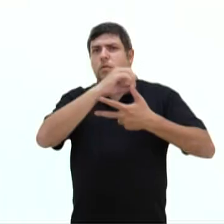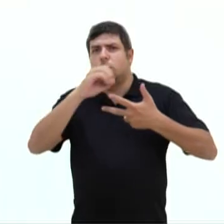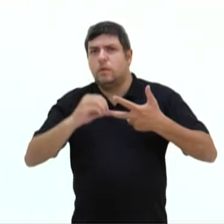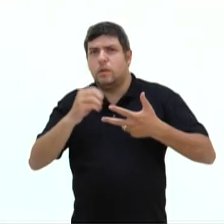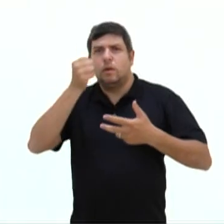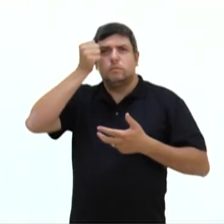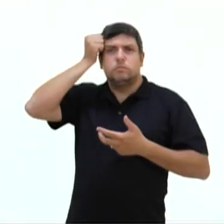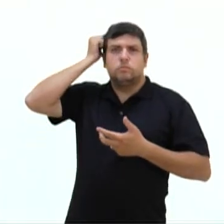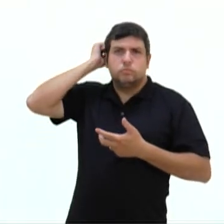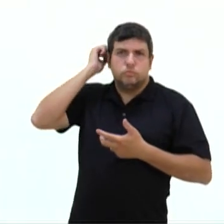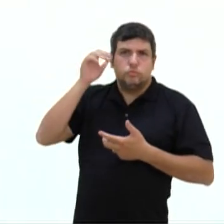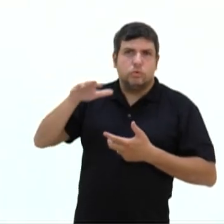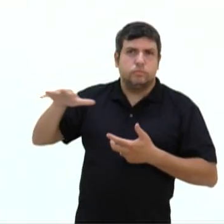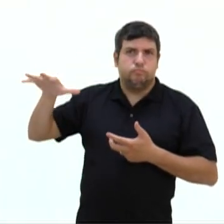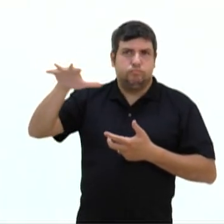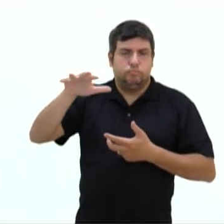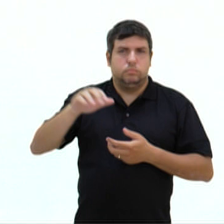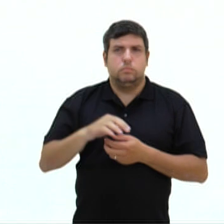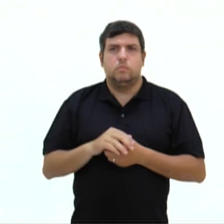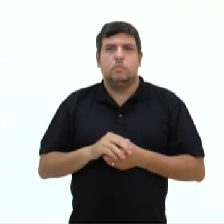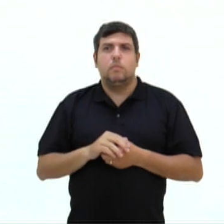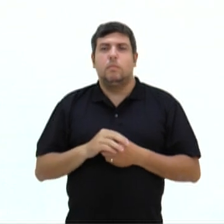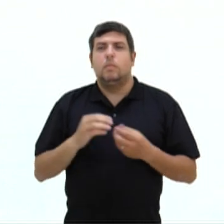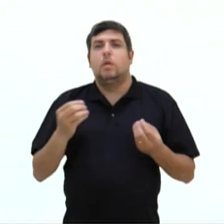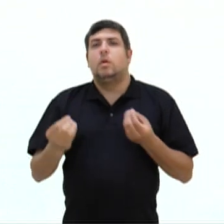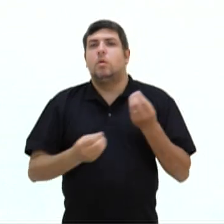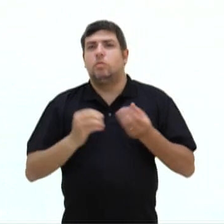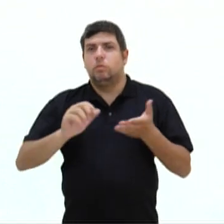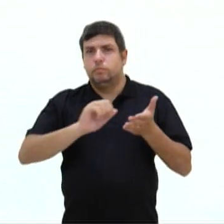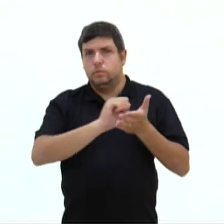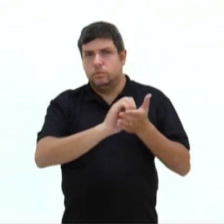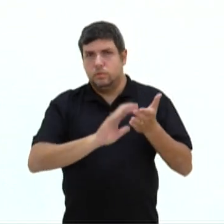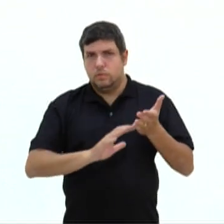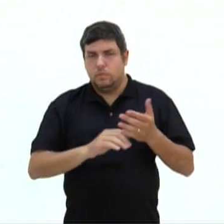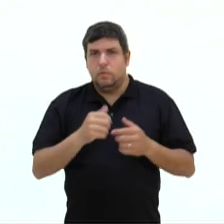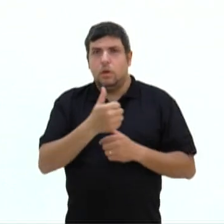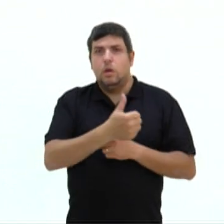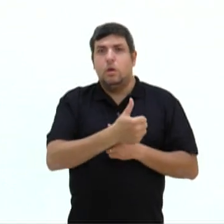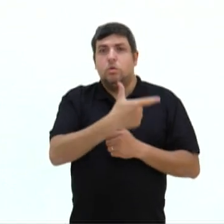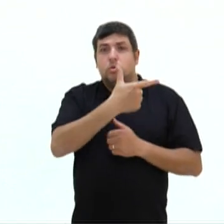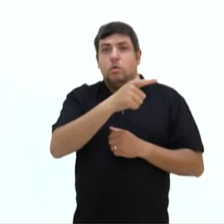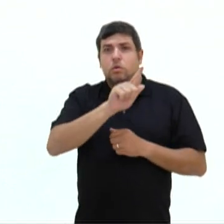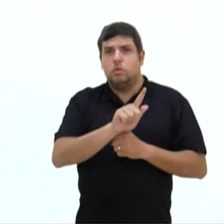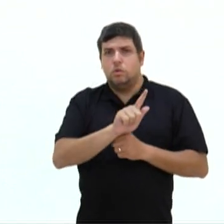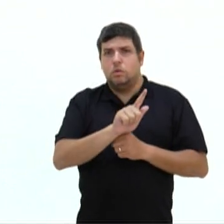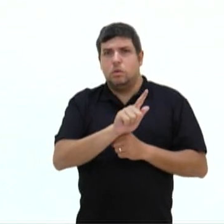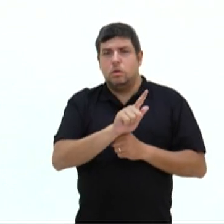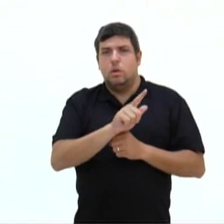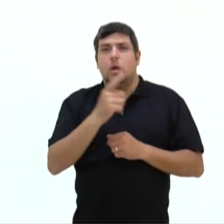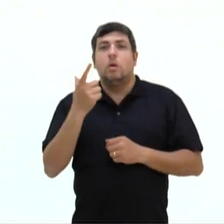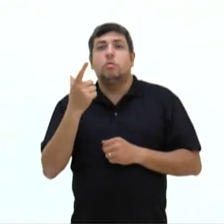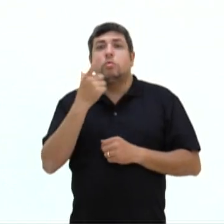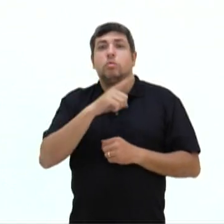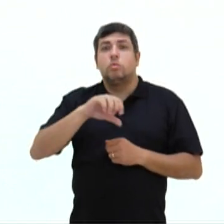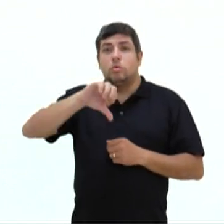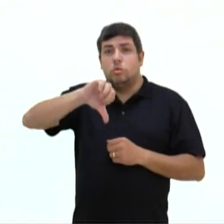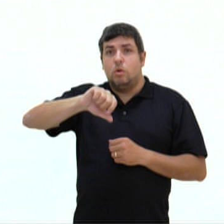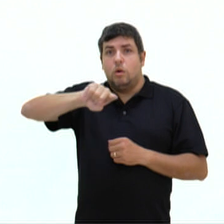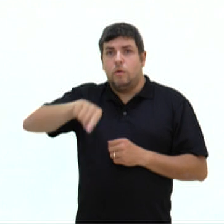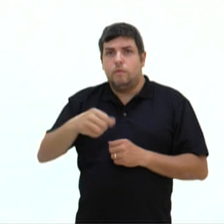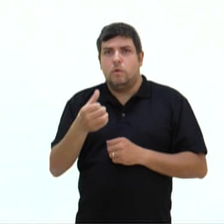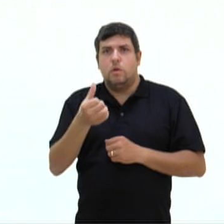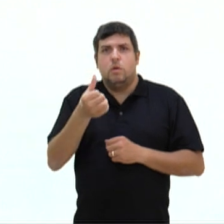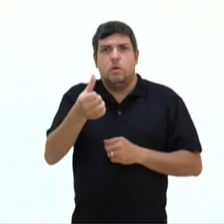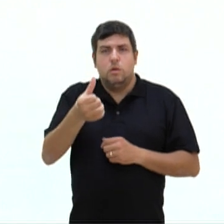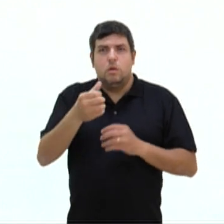aí. Tá? Então o exercício é o seguinte, ó, a partir de 12 gramas de cobre foram obtidos 9,6 gramas de óxido